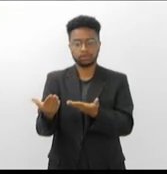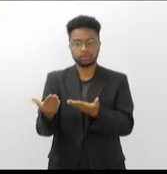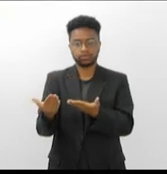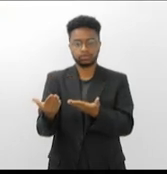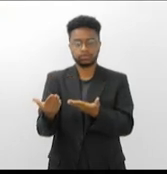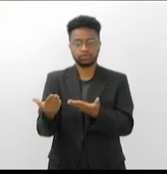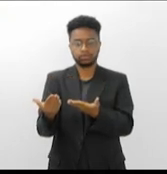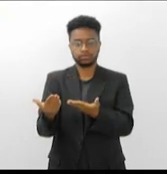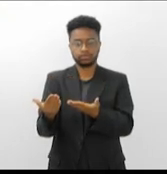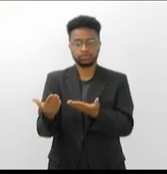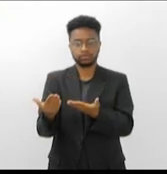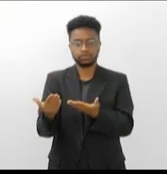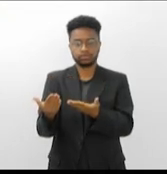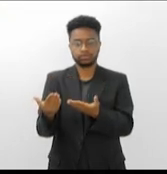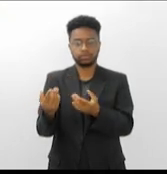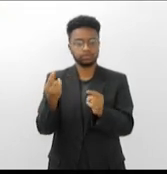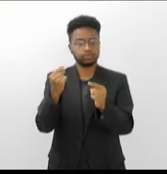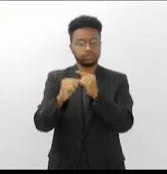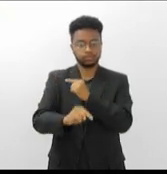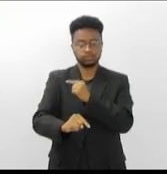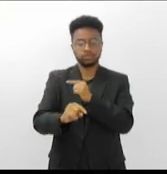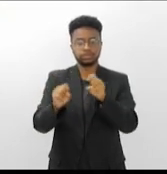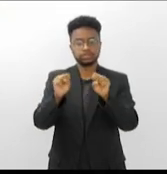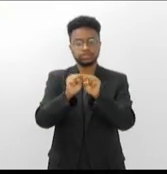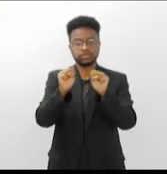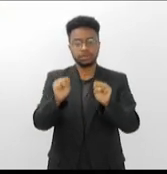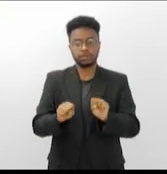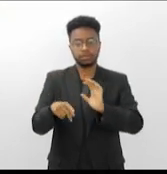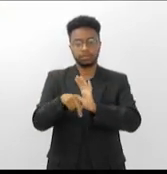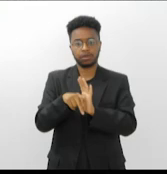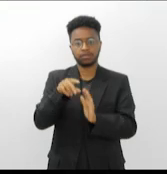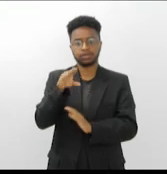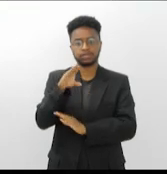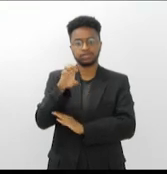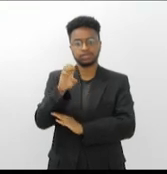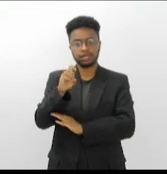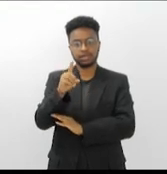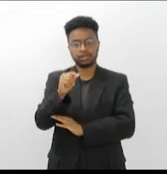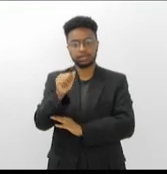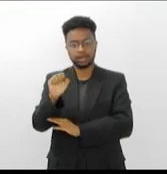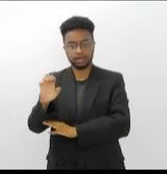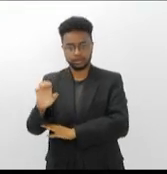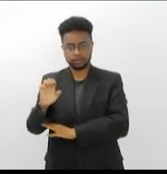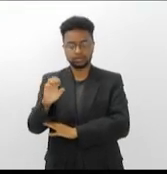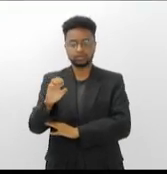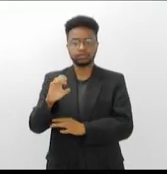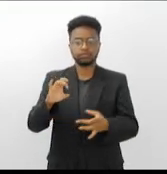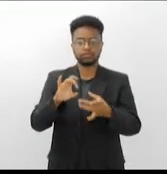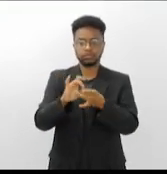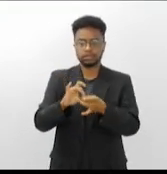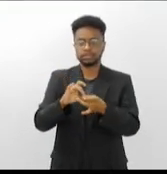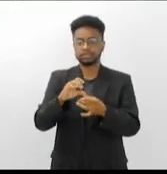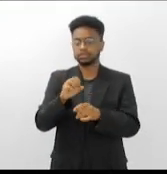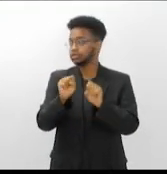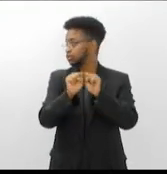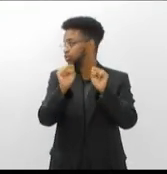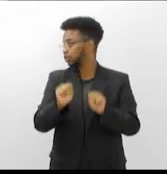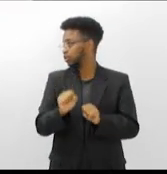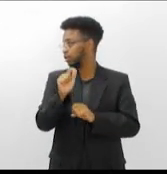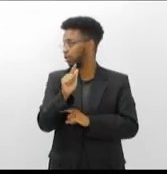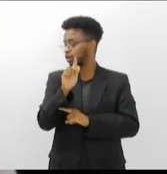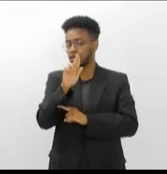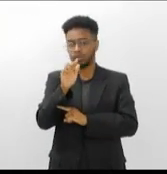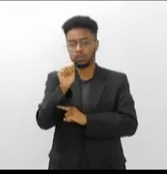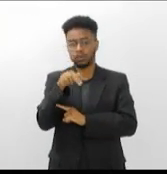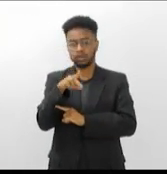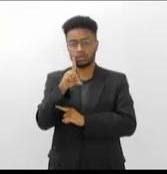que é chamado o sistema mainstream da SEDAI, que vem do sistema de Guandu e do